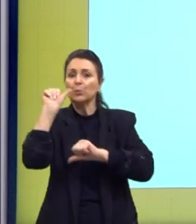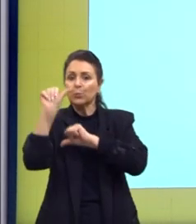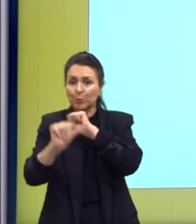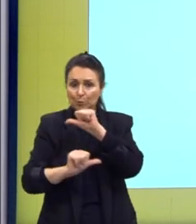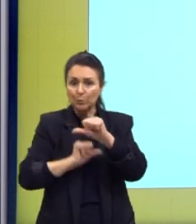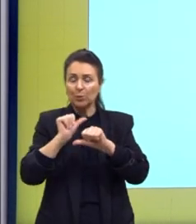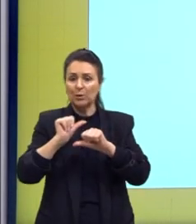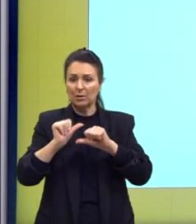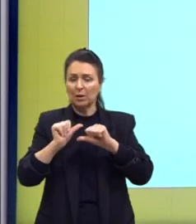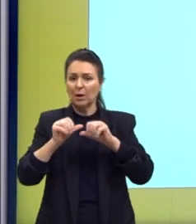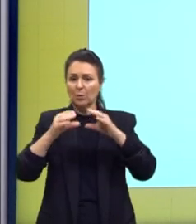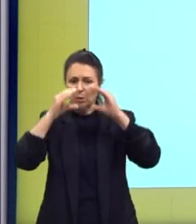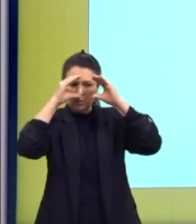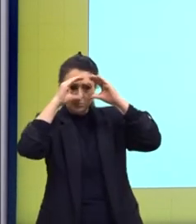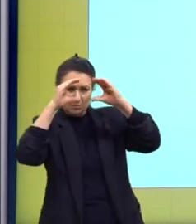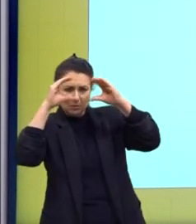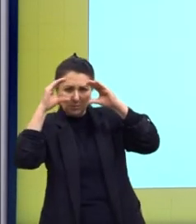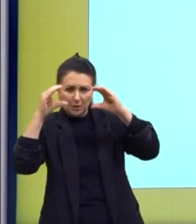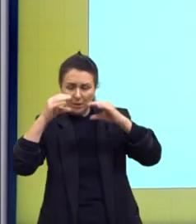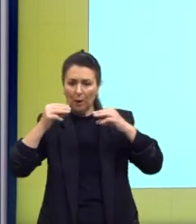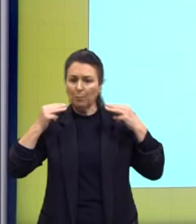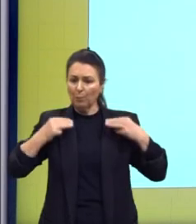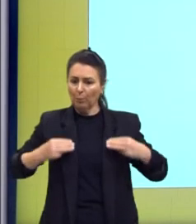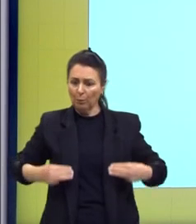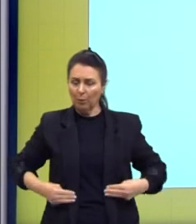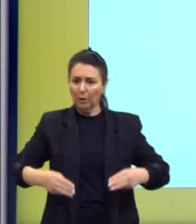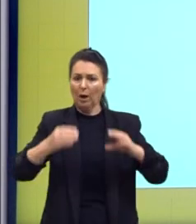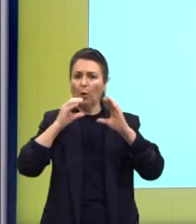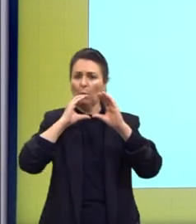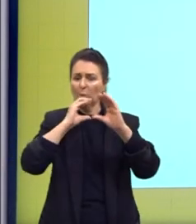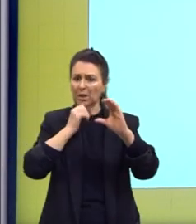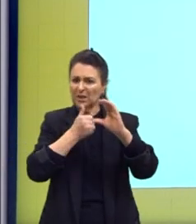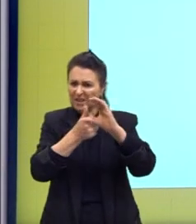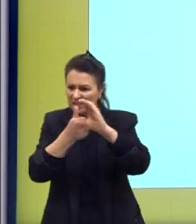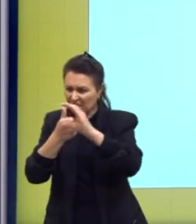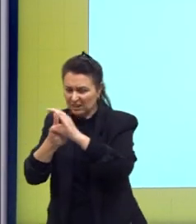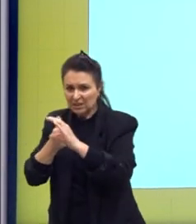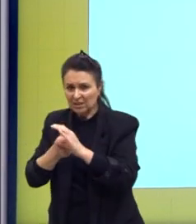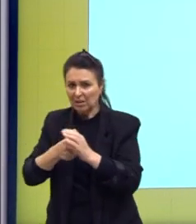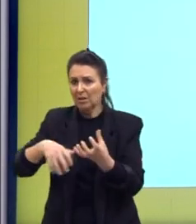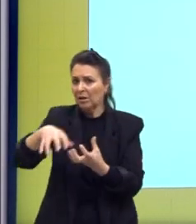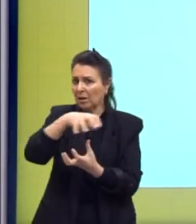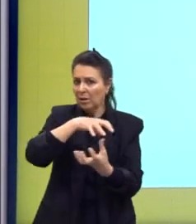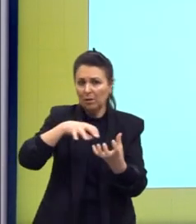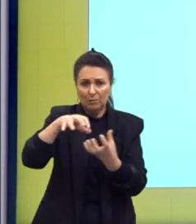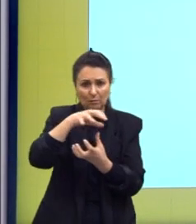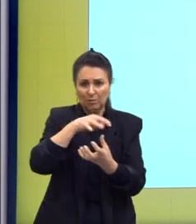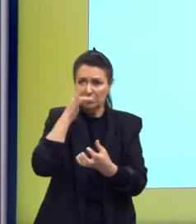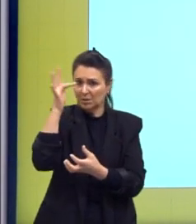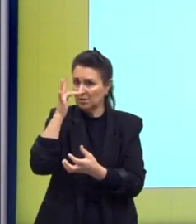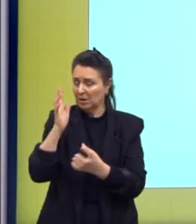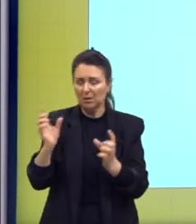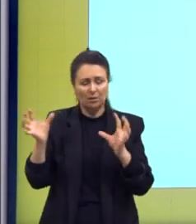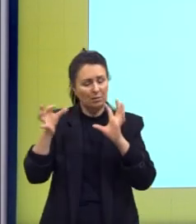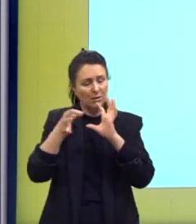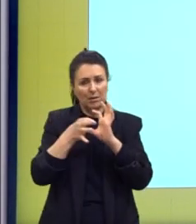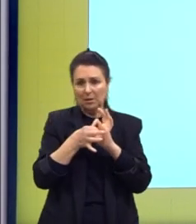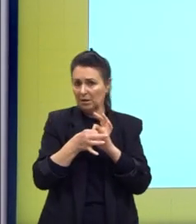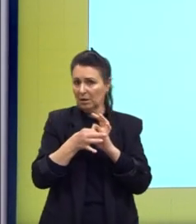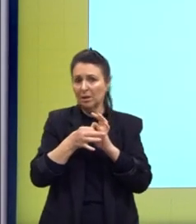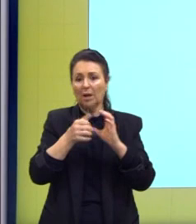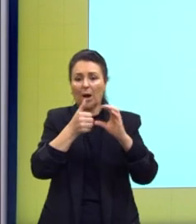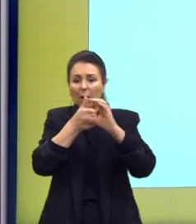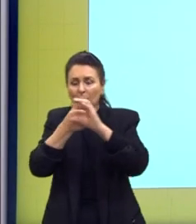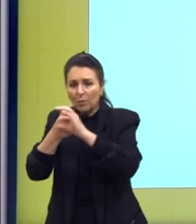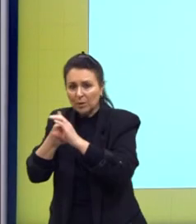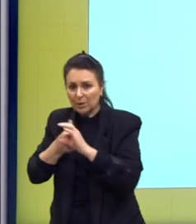disciplina moral Cristã EA Revolução Francesa não tá ligada aí diretamente ao cristianismo tão também não essa opção né